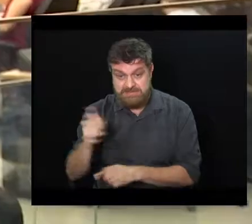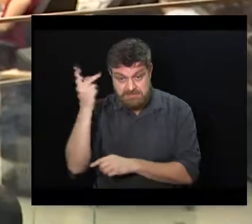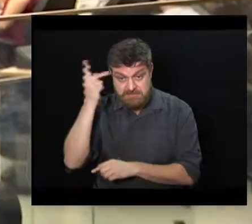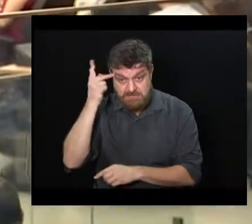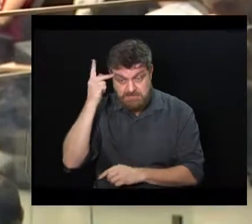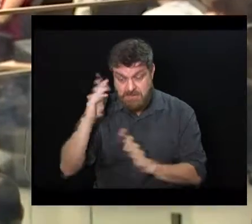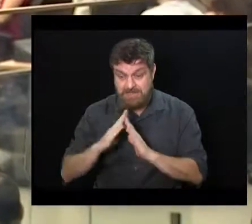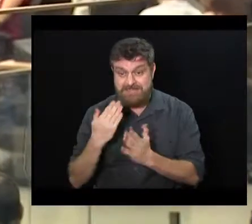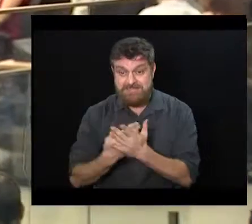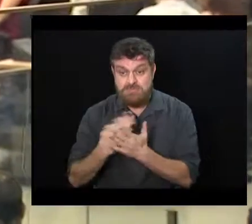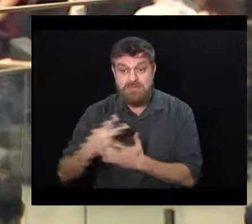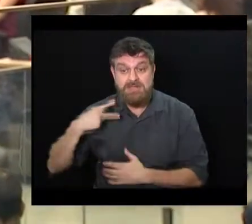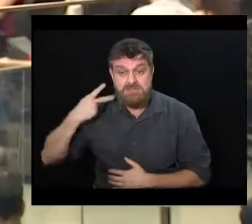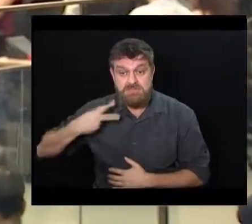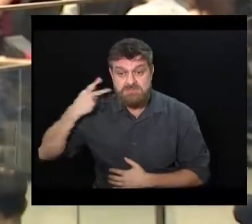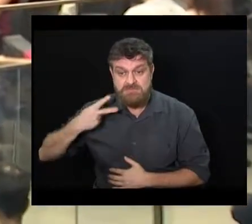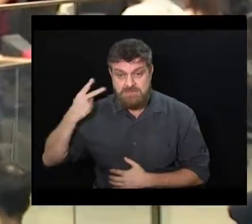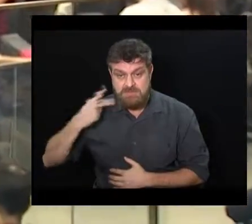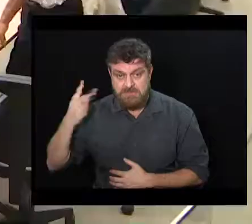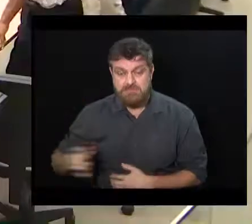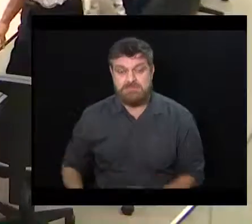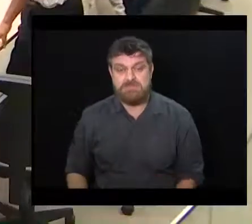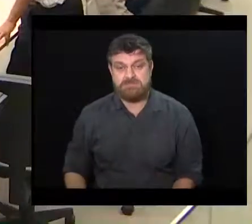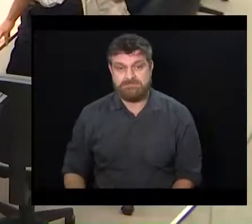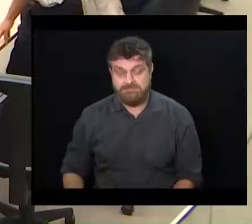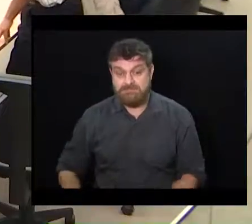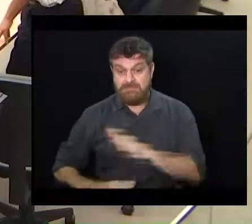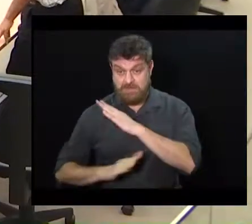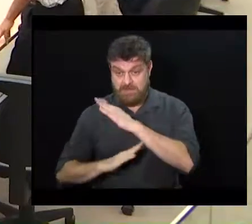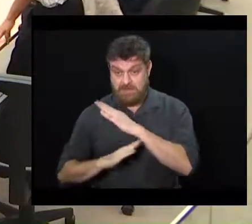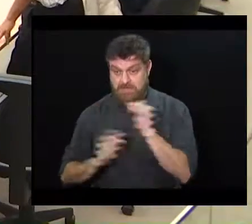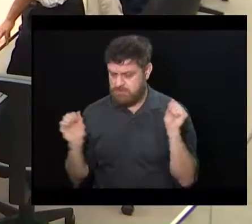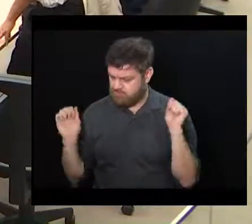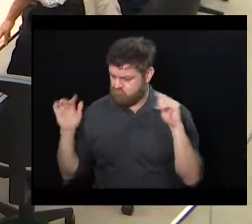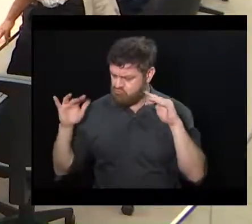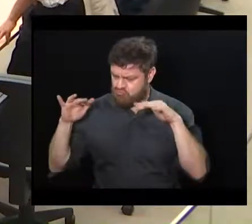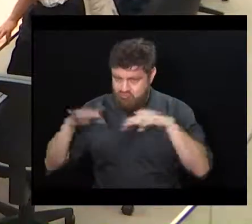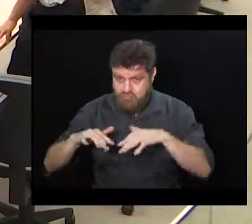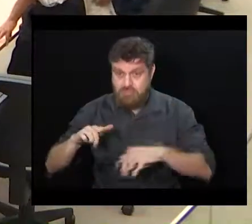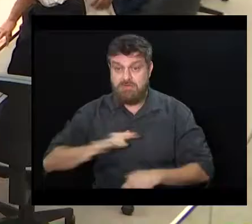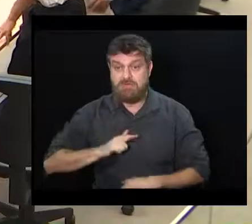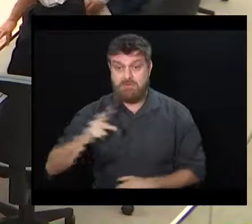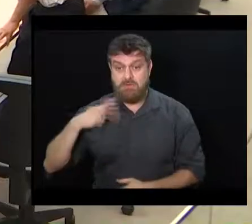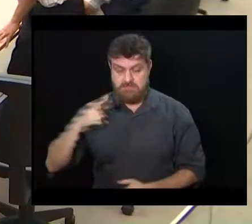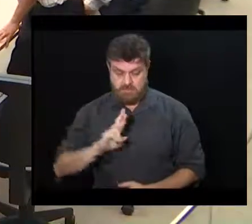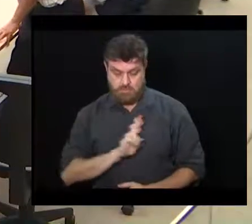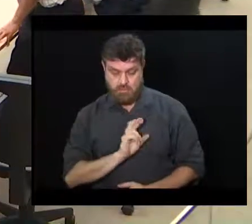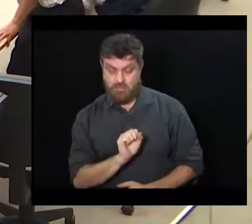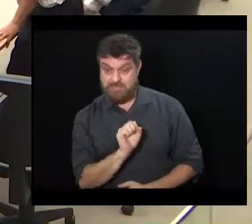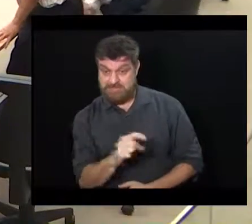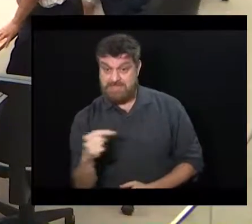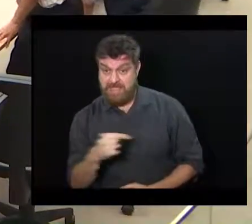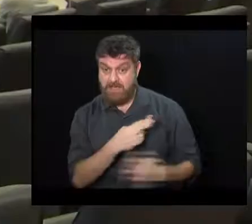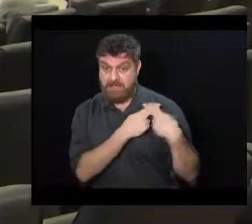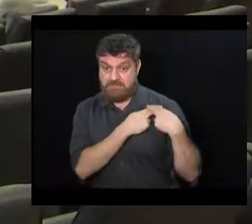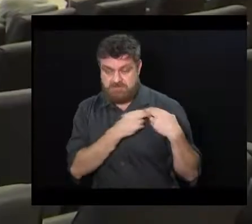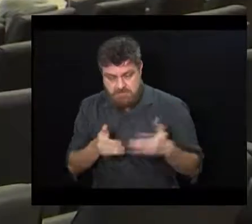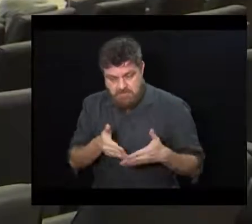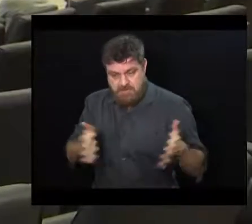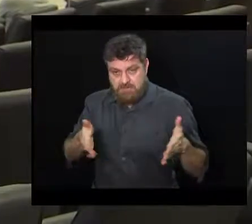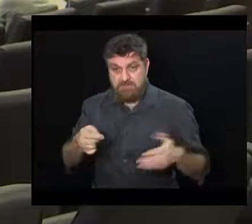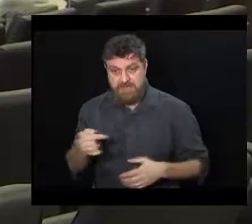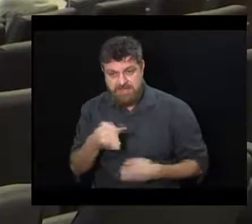de Escolas do Legislativo e de Contas, na Câmara de Campinas. O vereador Luiz Carlos Rossini abriu o evento. É